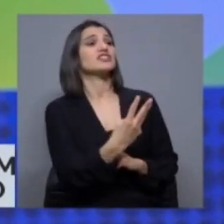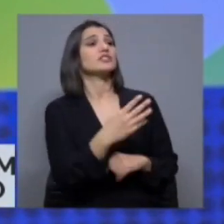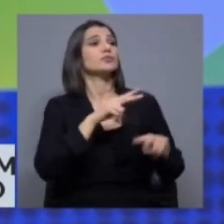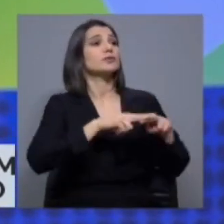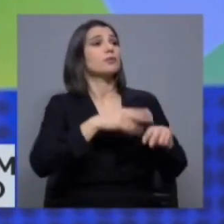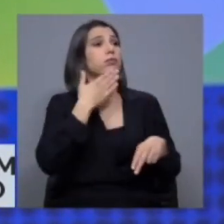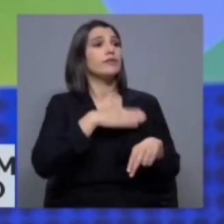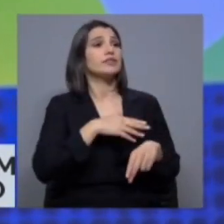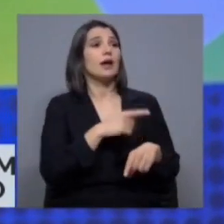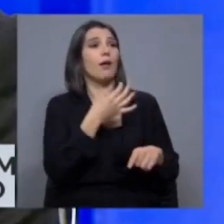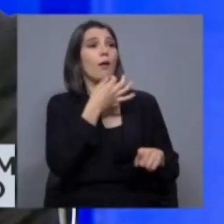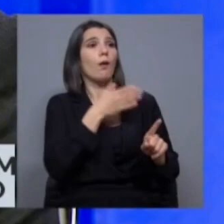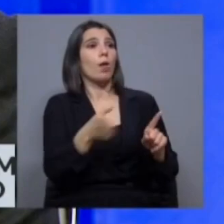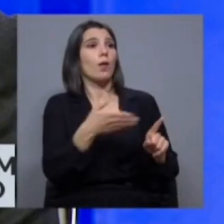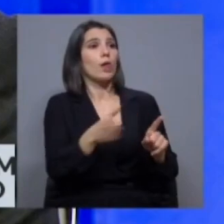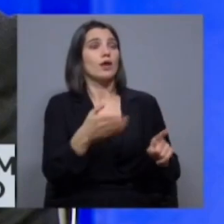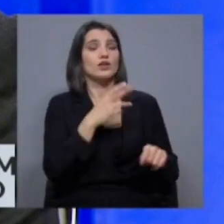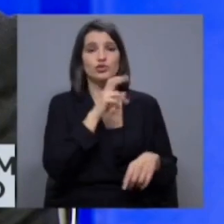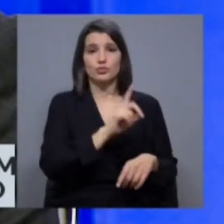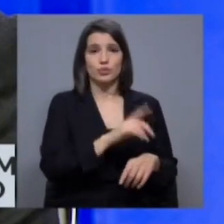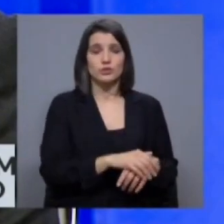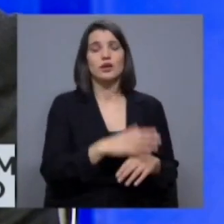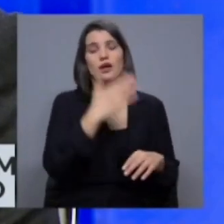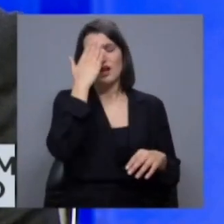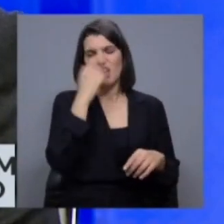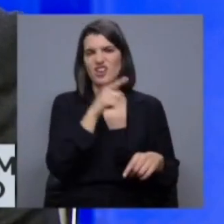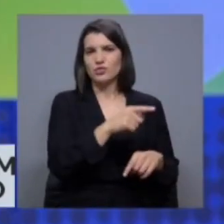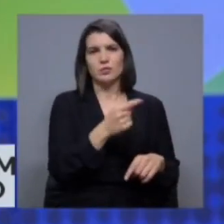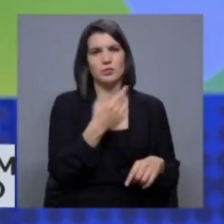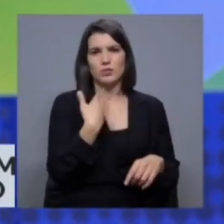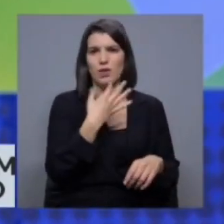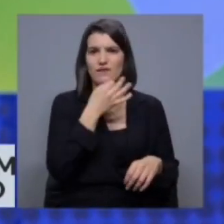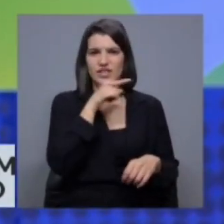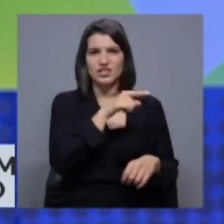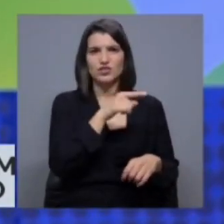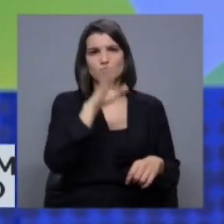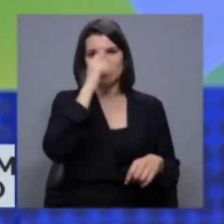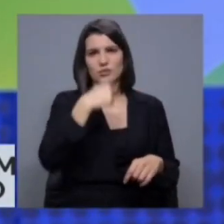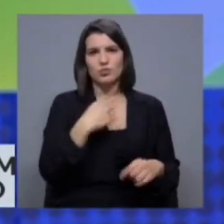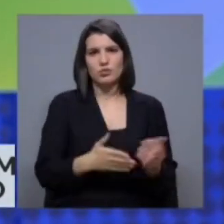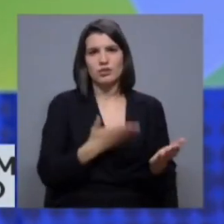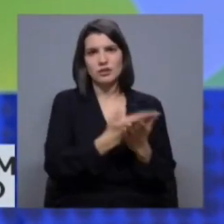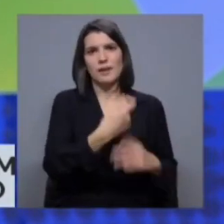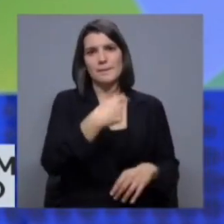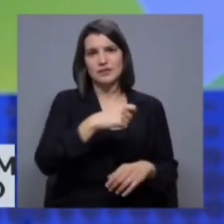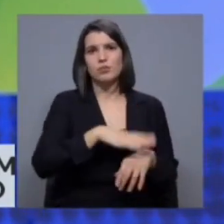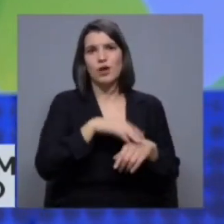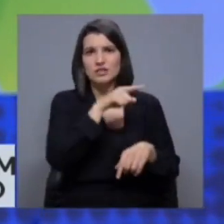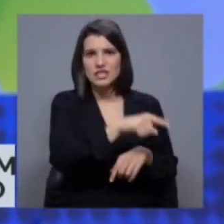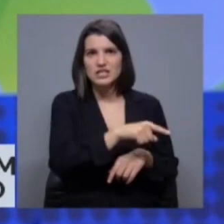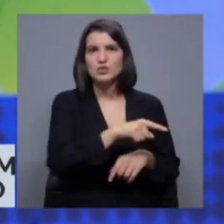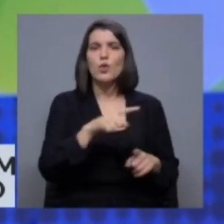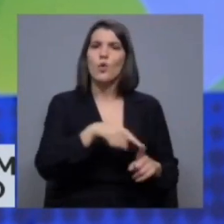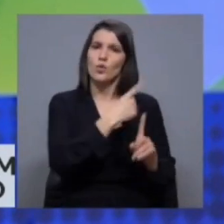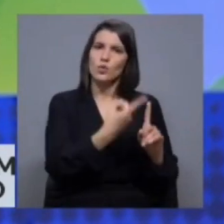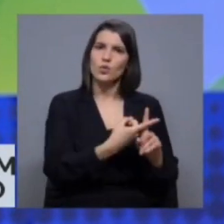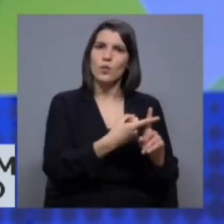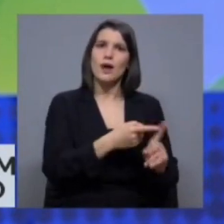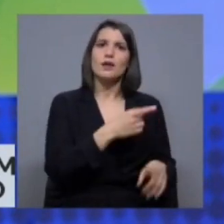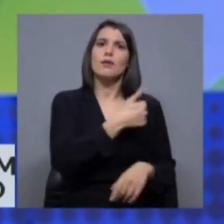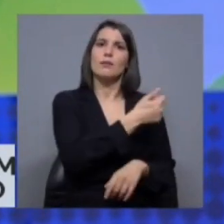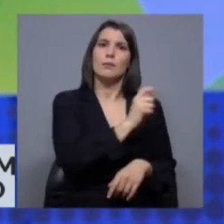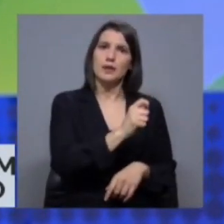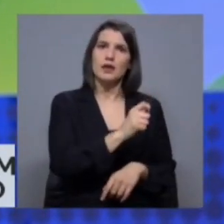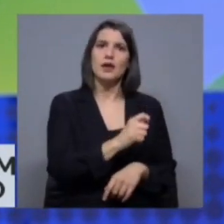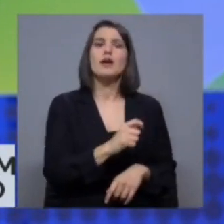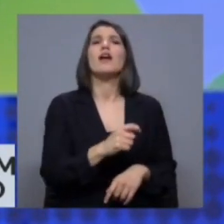ou a prisão preventiva e já não Consegues entender também acho muito baixo falar sobre isso eu tenho que eu fui candidato presidencial e por isso o primeiro ano blog